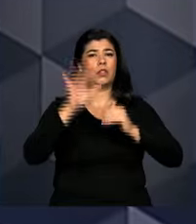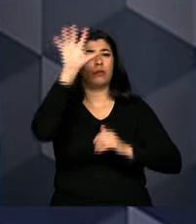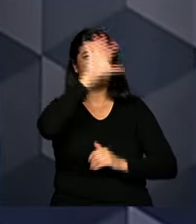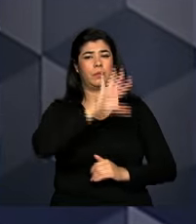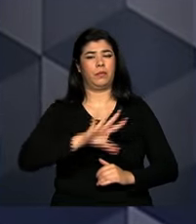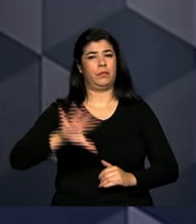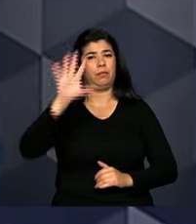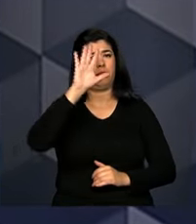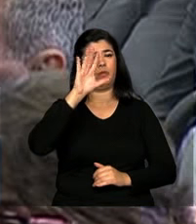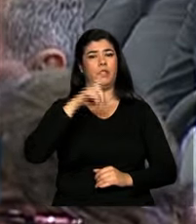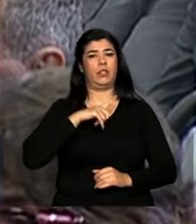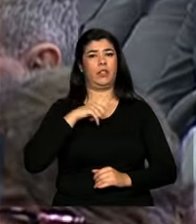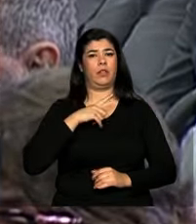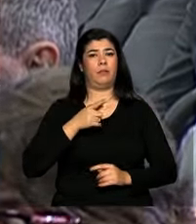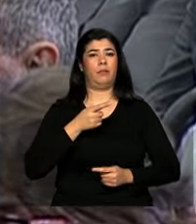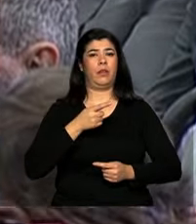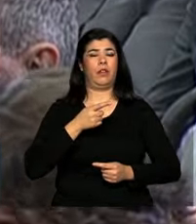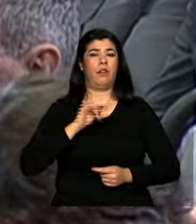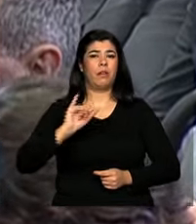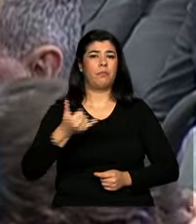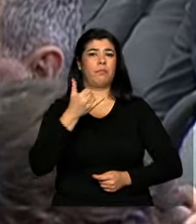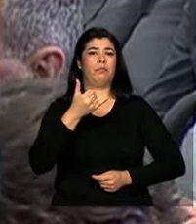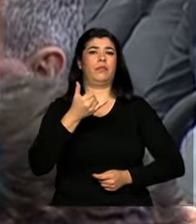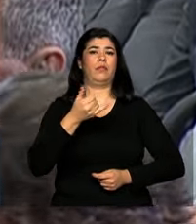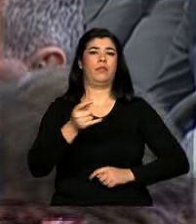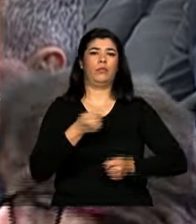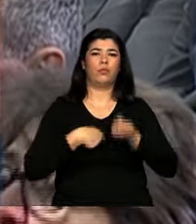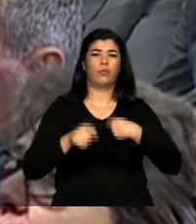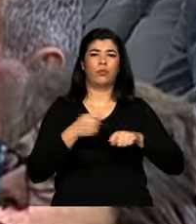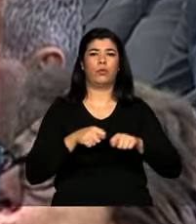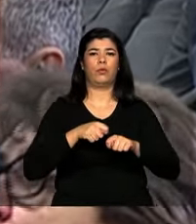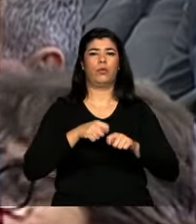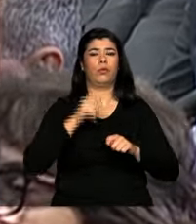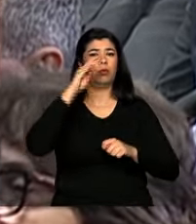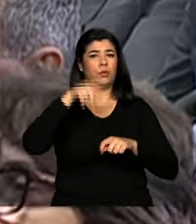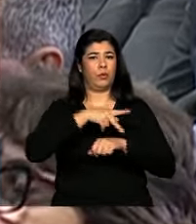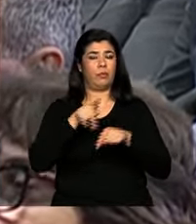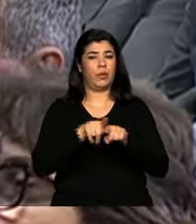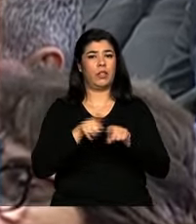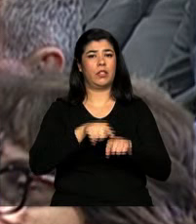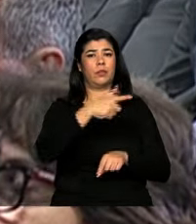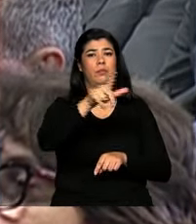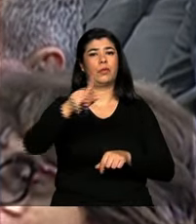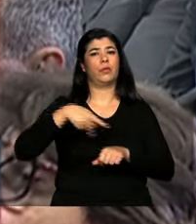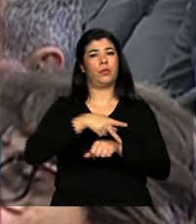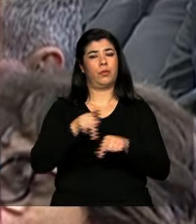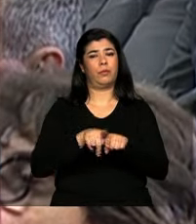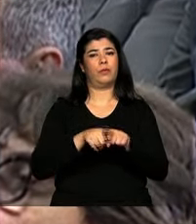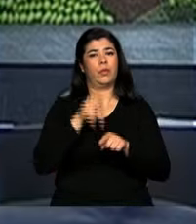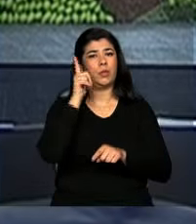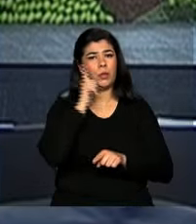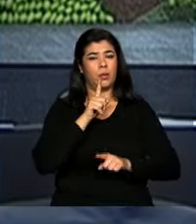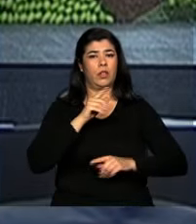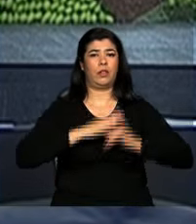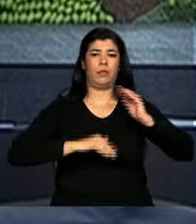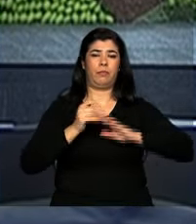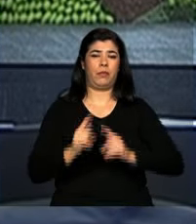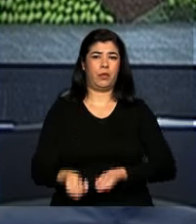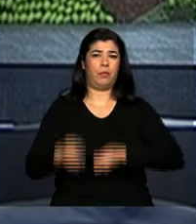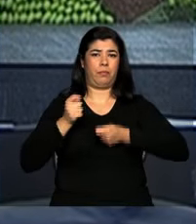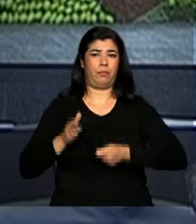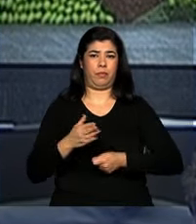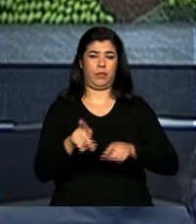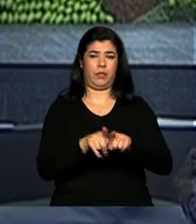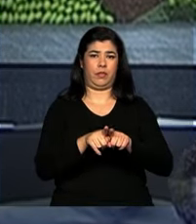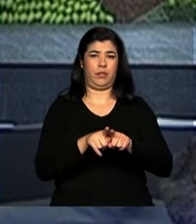as oportunidades de negócios que hoje, a nível mundial, já se consolidou a atividade da pesca e da aquicultura.